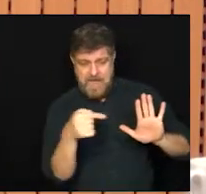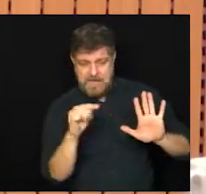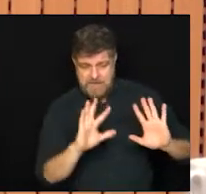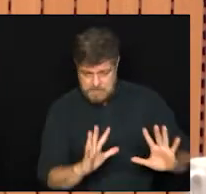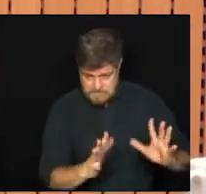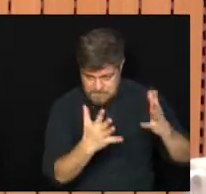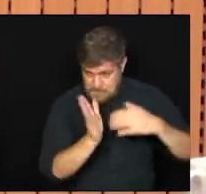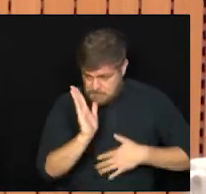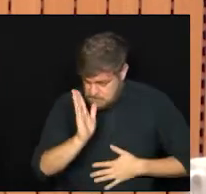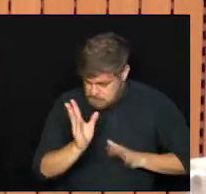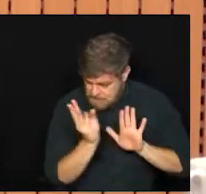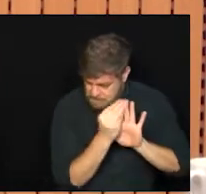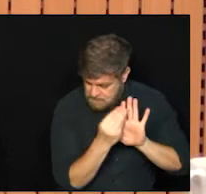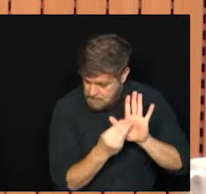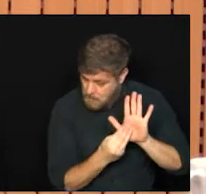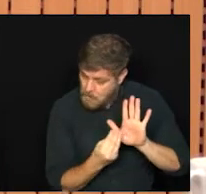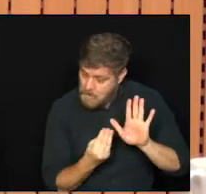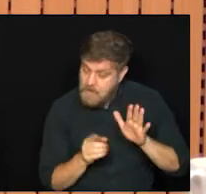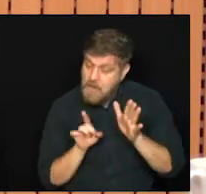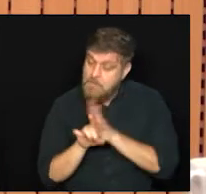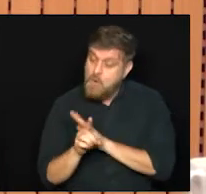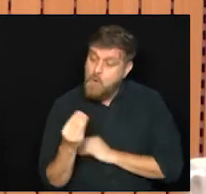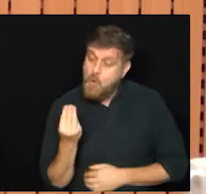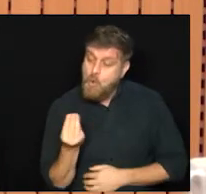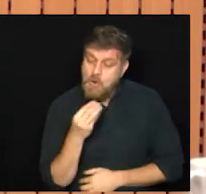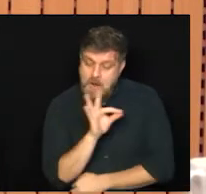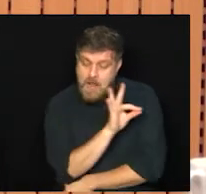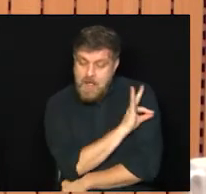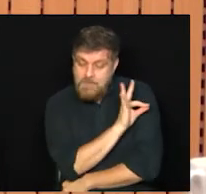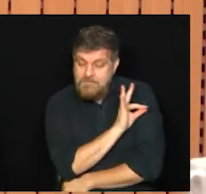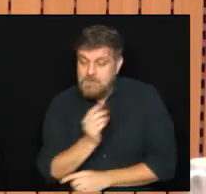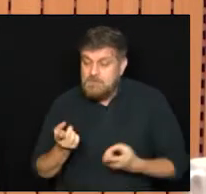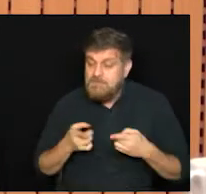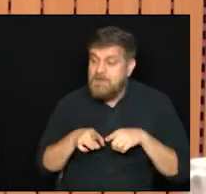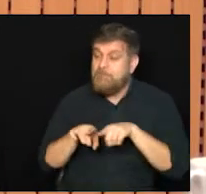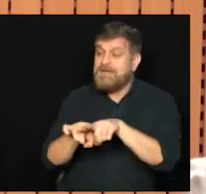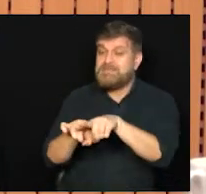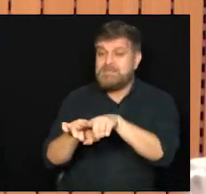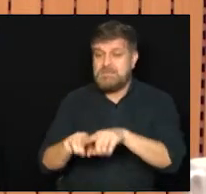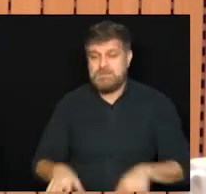pontuar como a prefeitura pode ser parceira na atração desses eventos. Então,